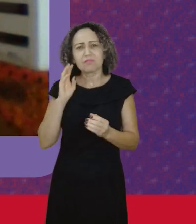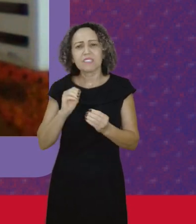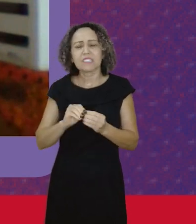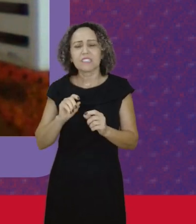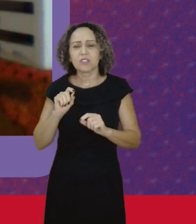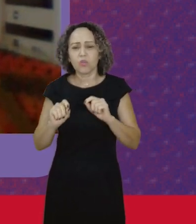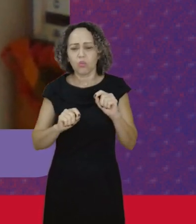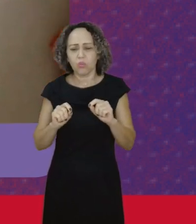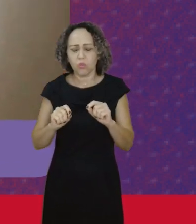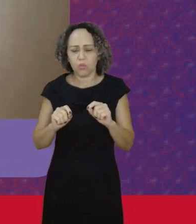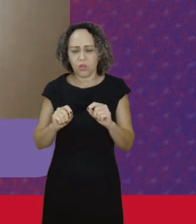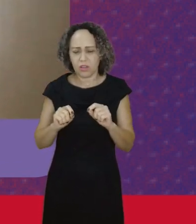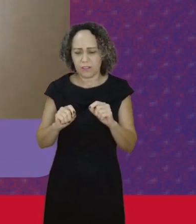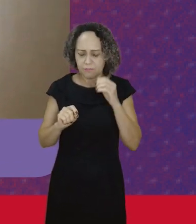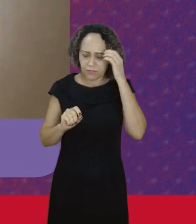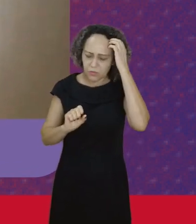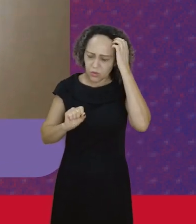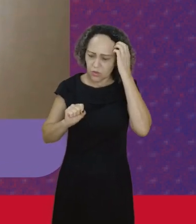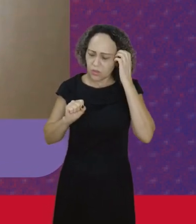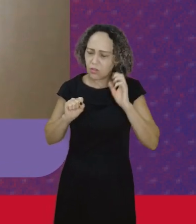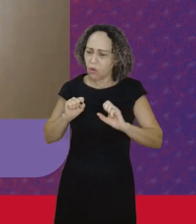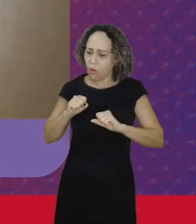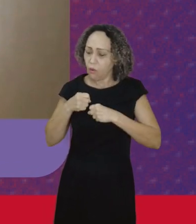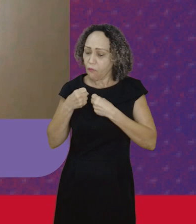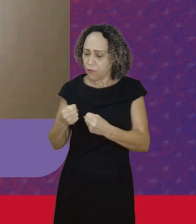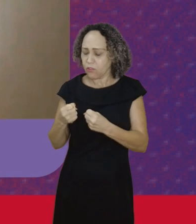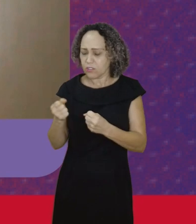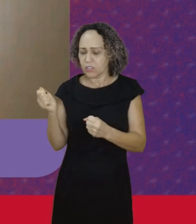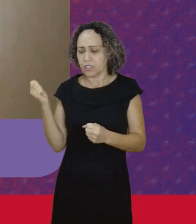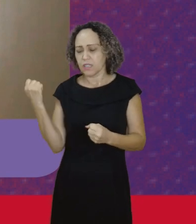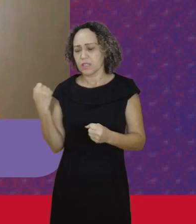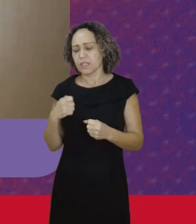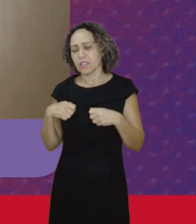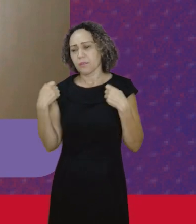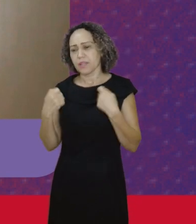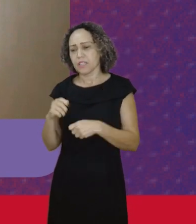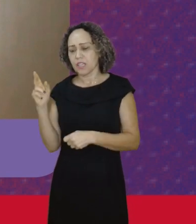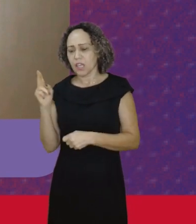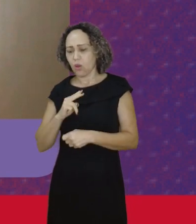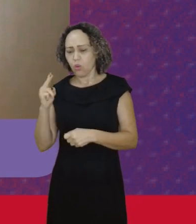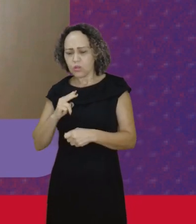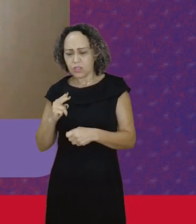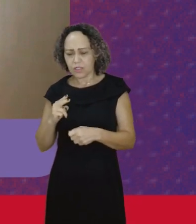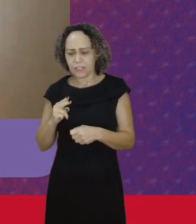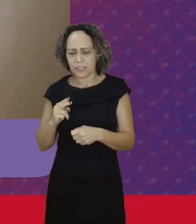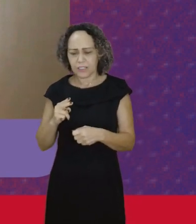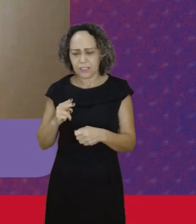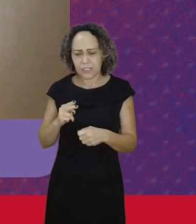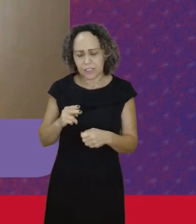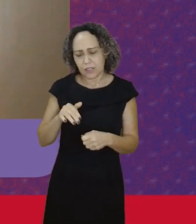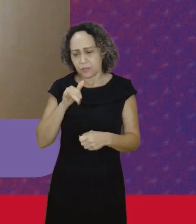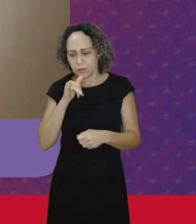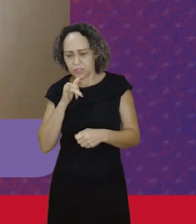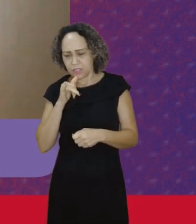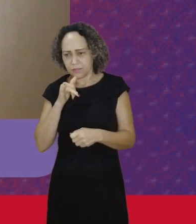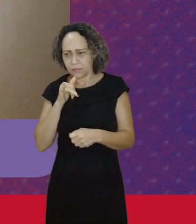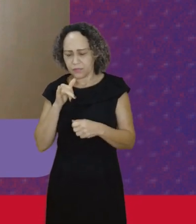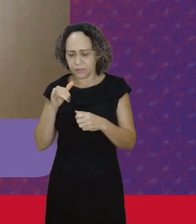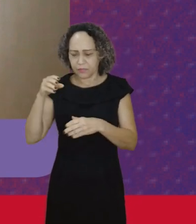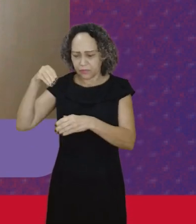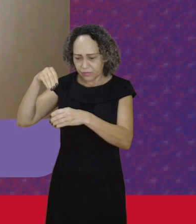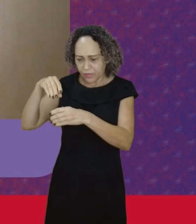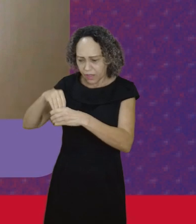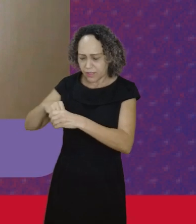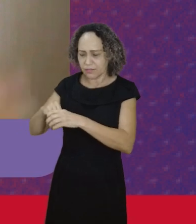um confronto imediato que se resolve, talvez com a troca de alguns dentro desses